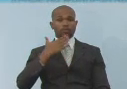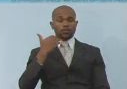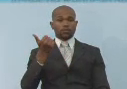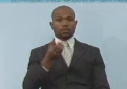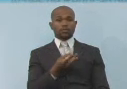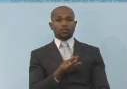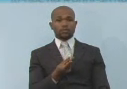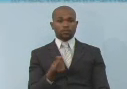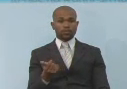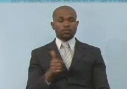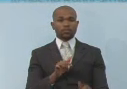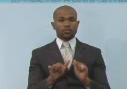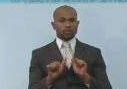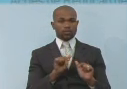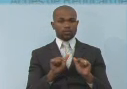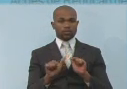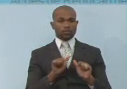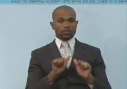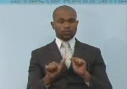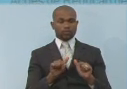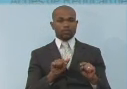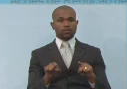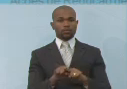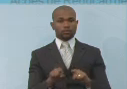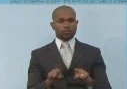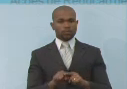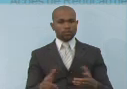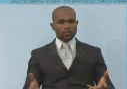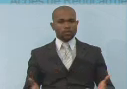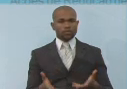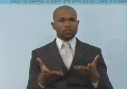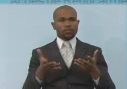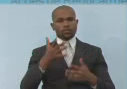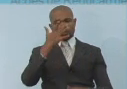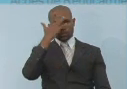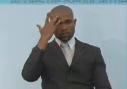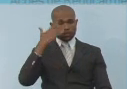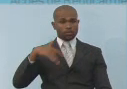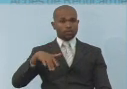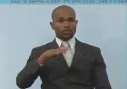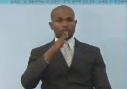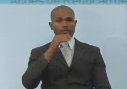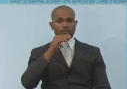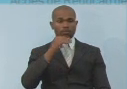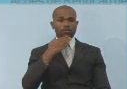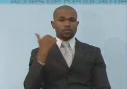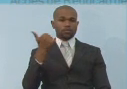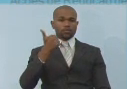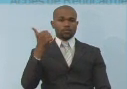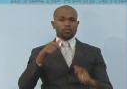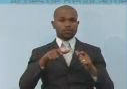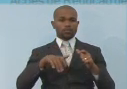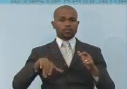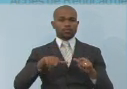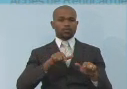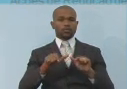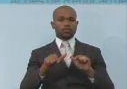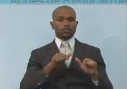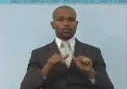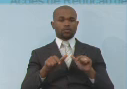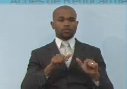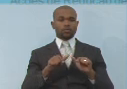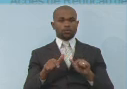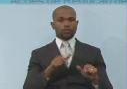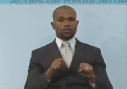qualidade dos serviços, a valorização dos servidores, a melhoria do ambiente de trabalho e